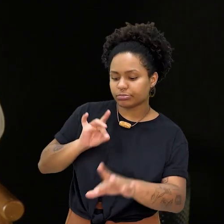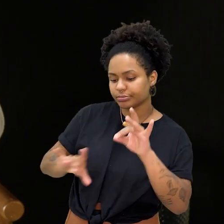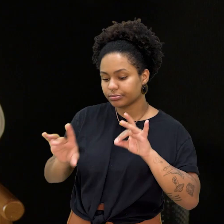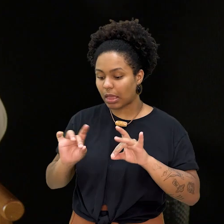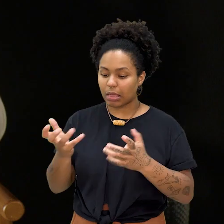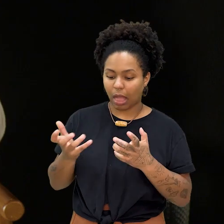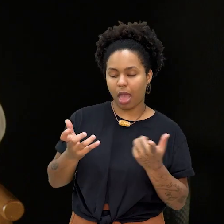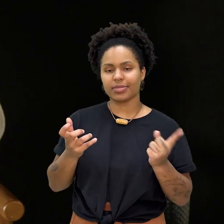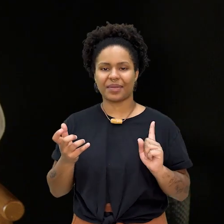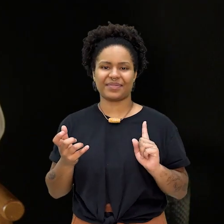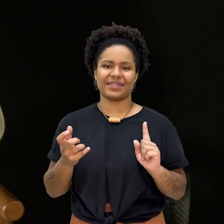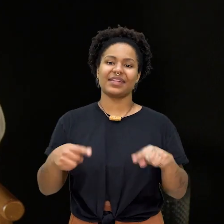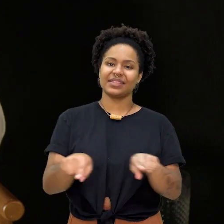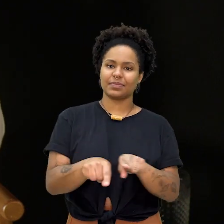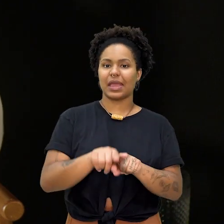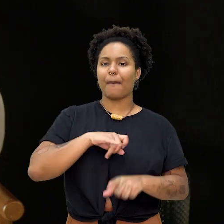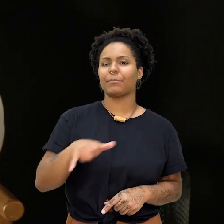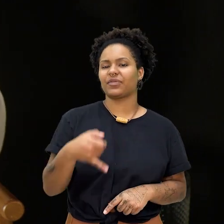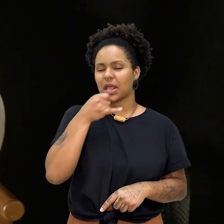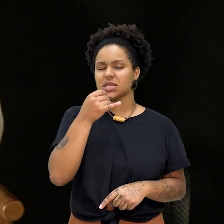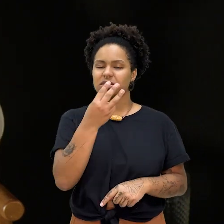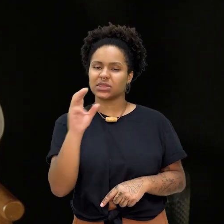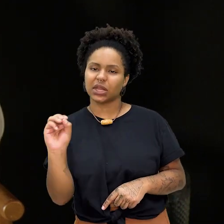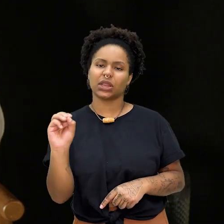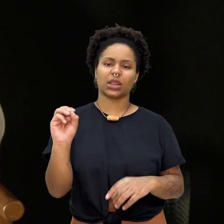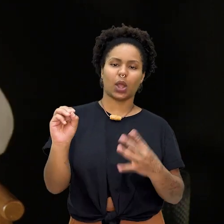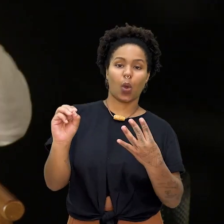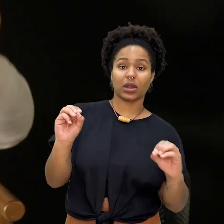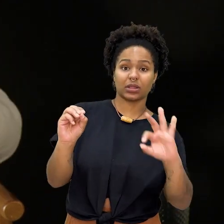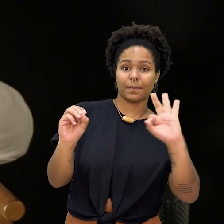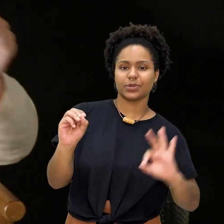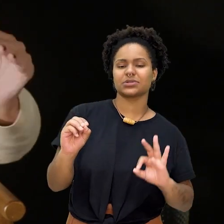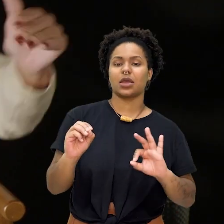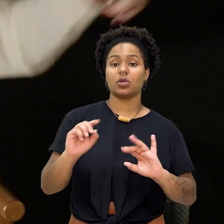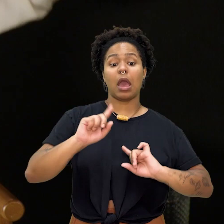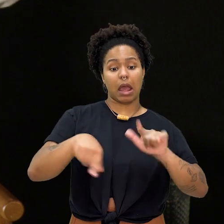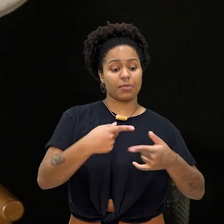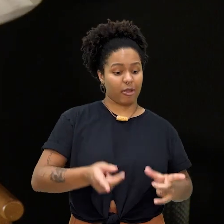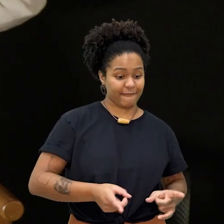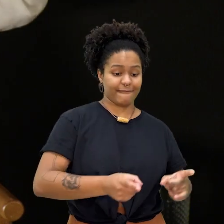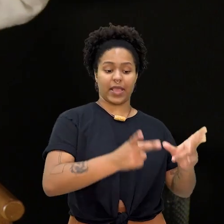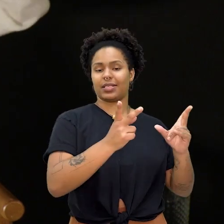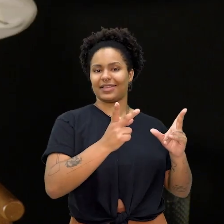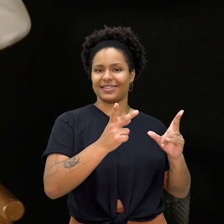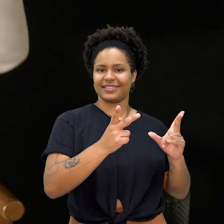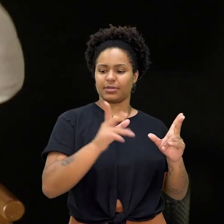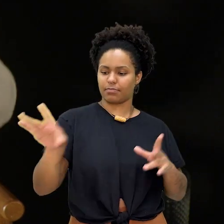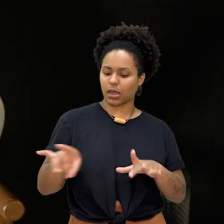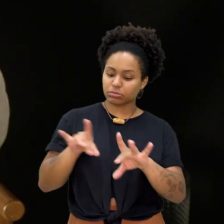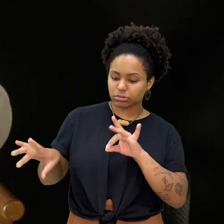vão ficar ou não. E eles aproveitam, tipo, 30%, 40%. E aí põem para revender, que fica